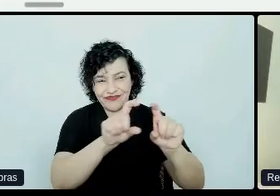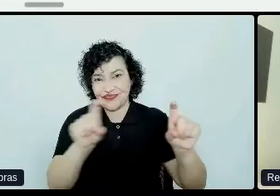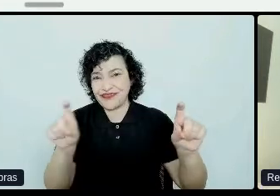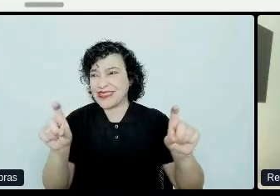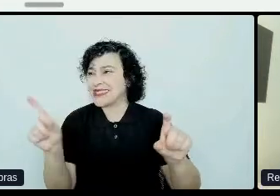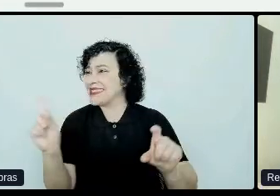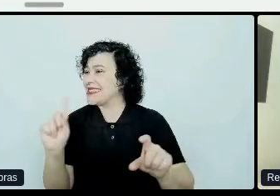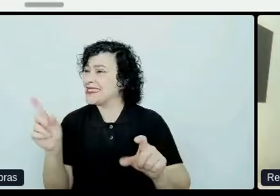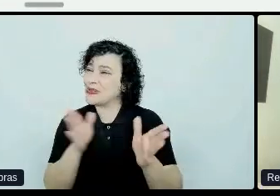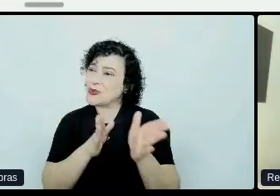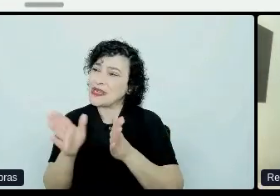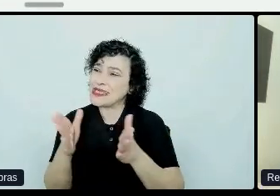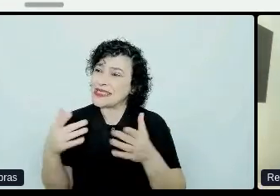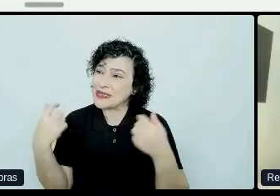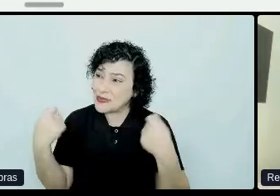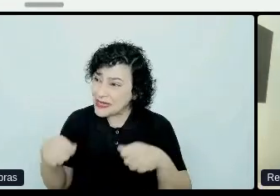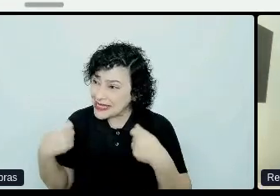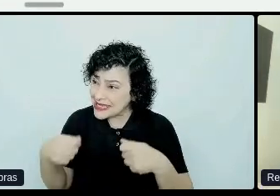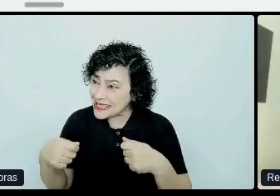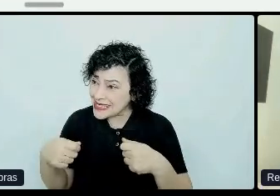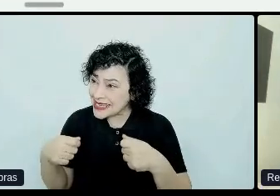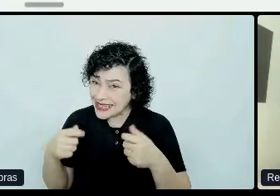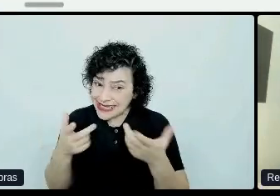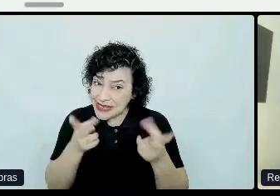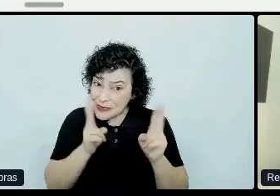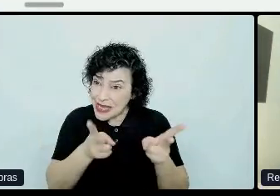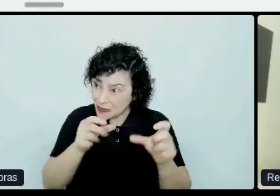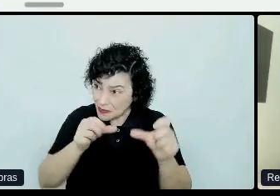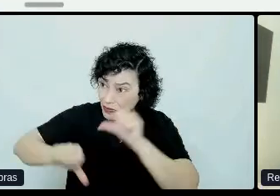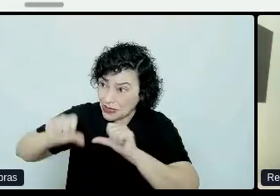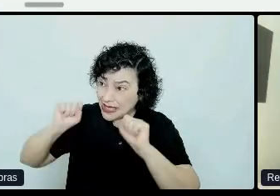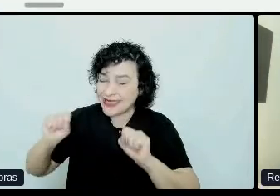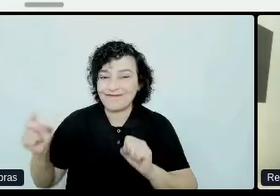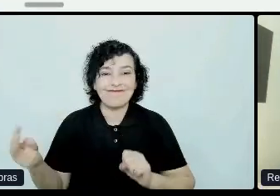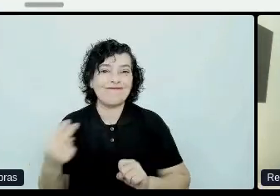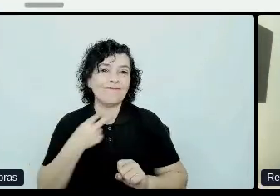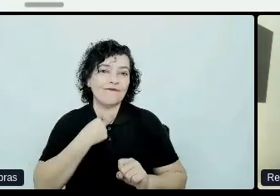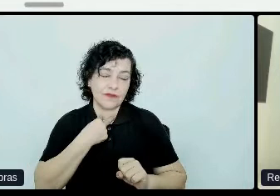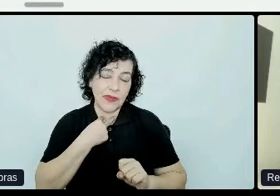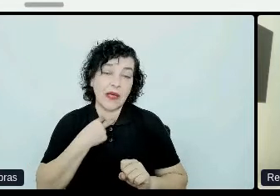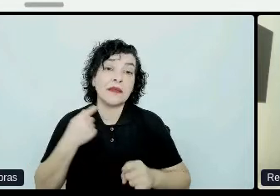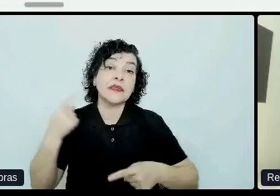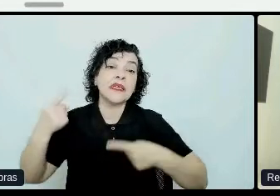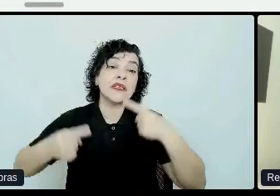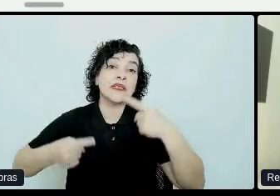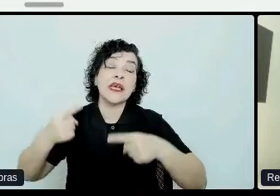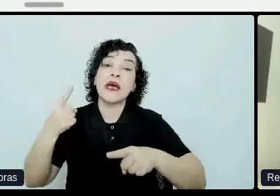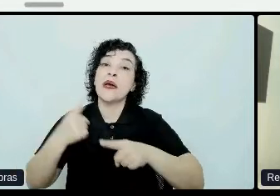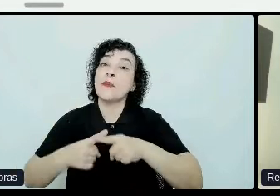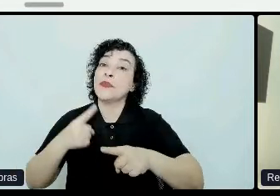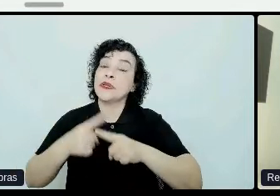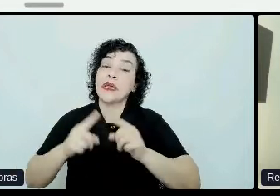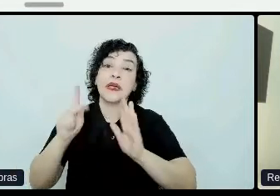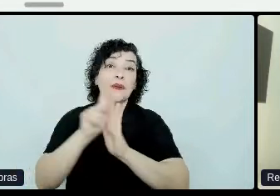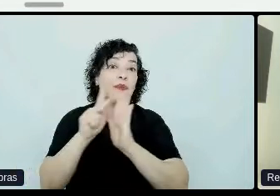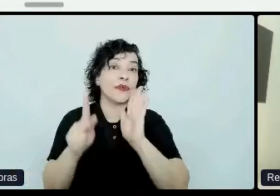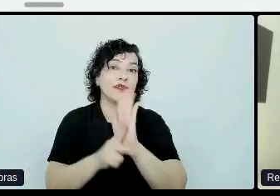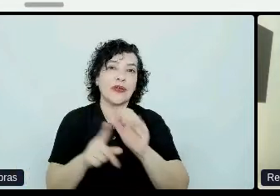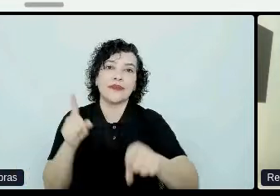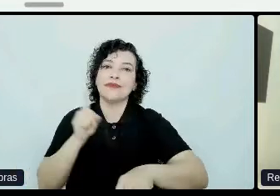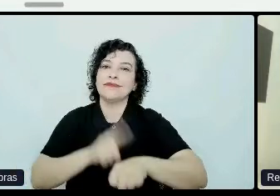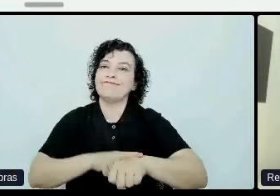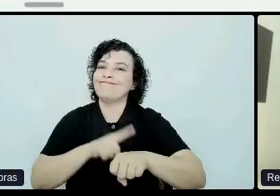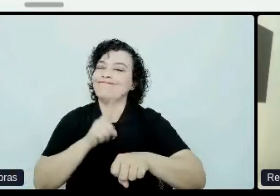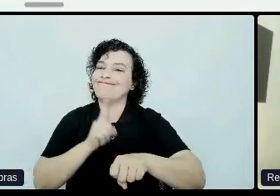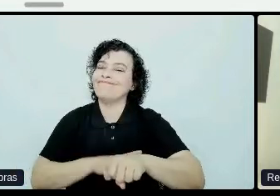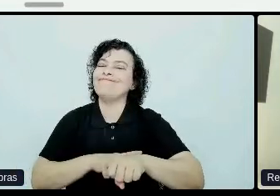Ah, poxa, não pode, né? Não dá. Isso justamente porque o timing do projeto, às vezes, essa problematização não